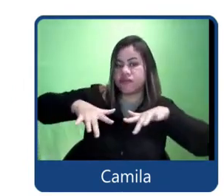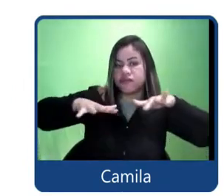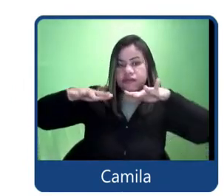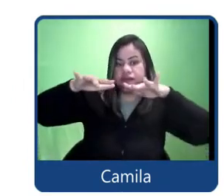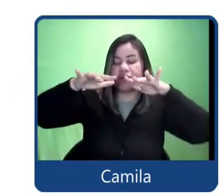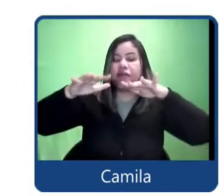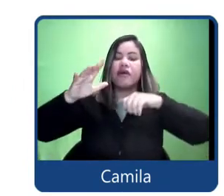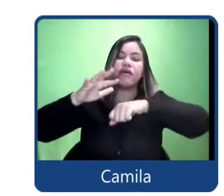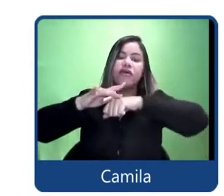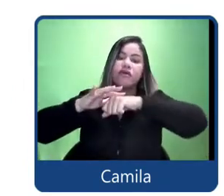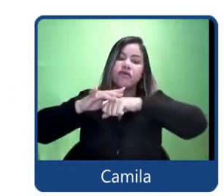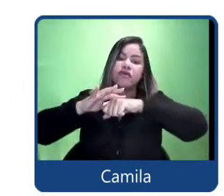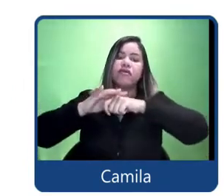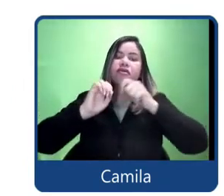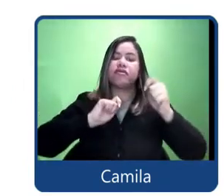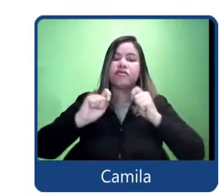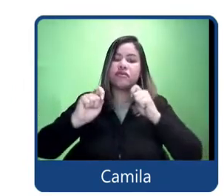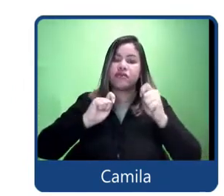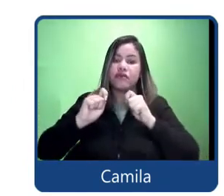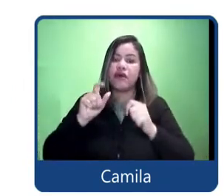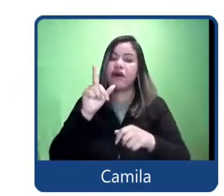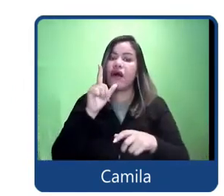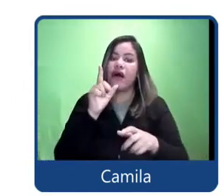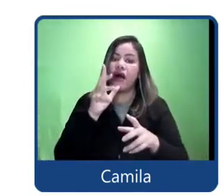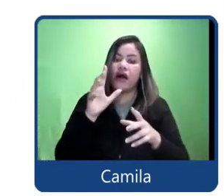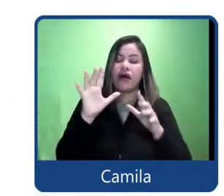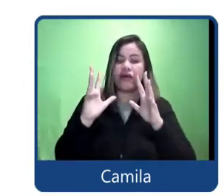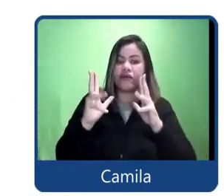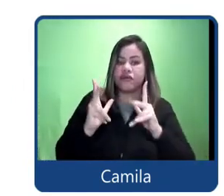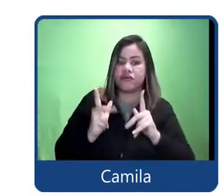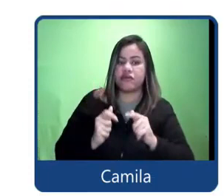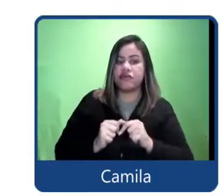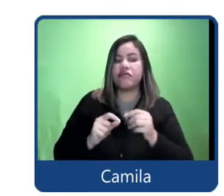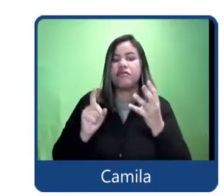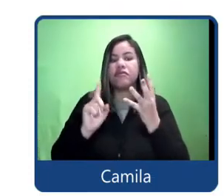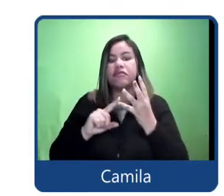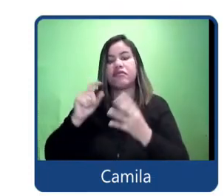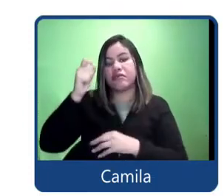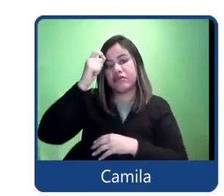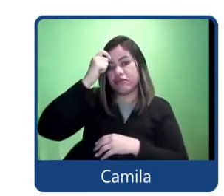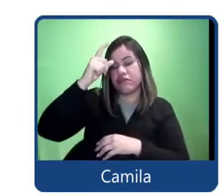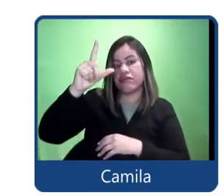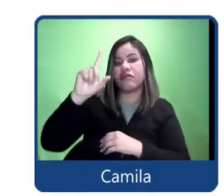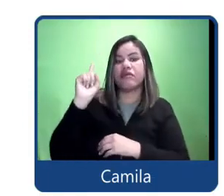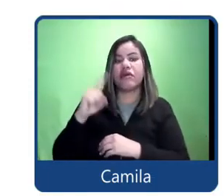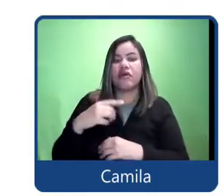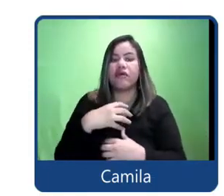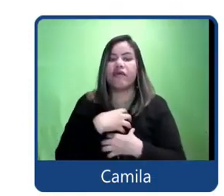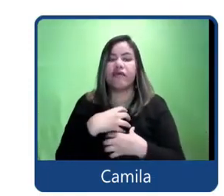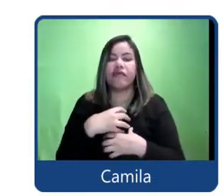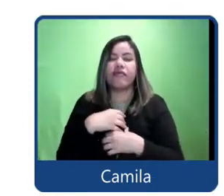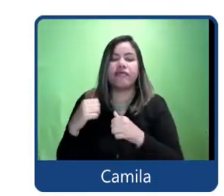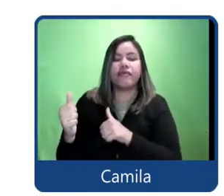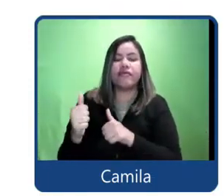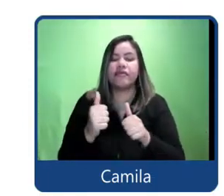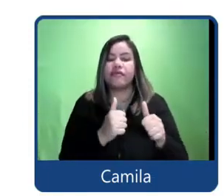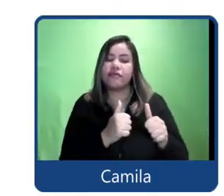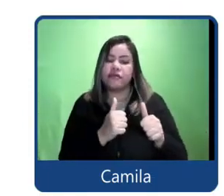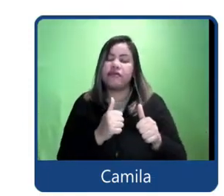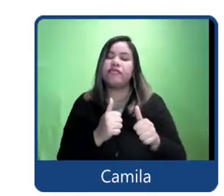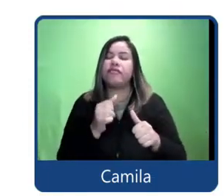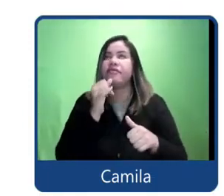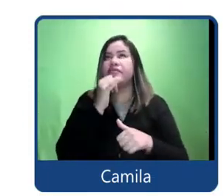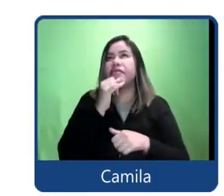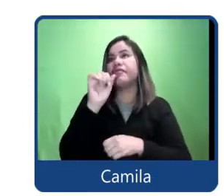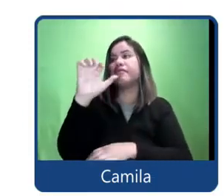doenças, purificação da água, e os culturais, que, por exemplo, a sensação de bem-estar que se tem quando se contempla uma paisagem,